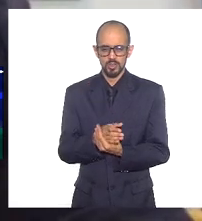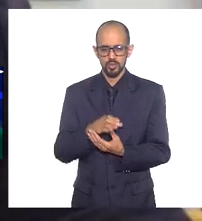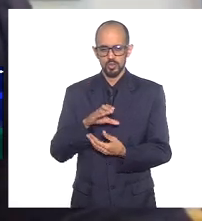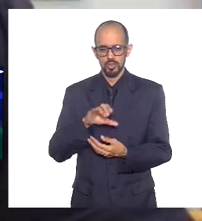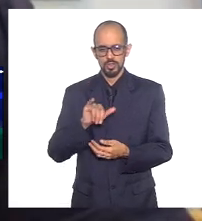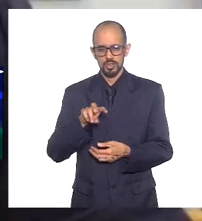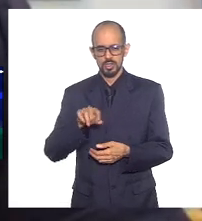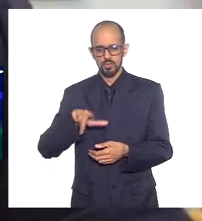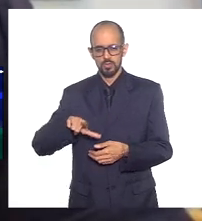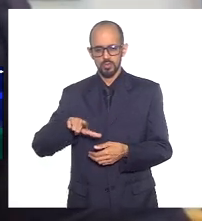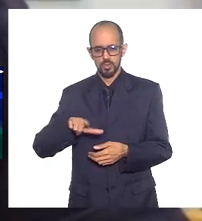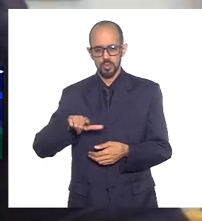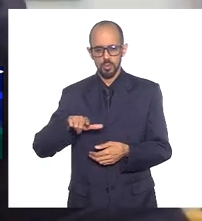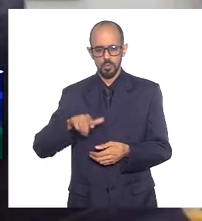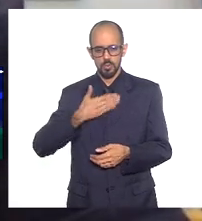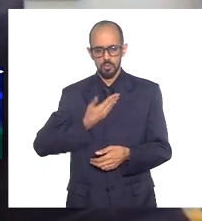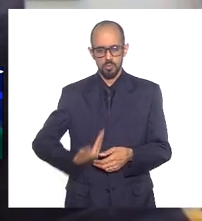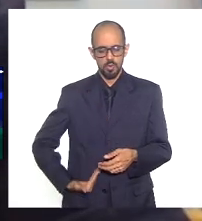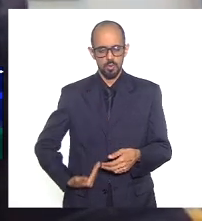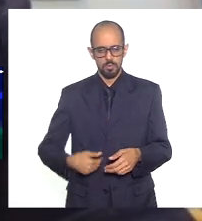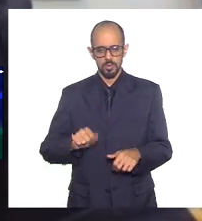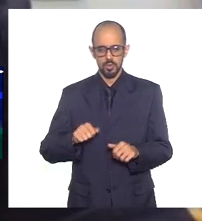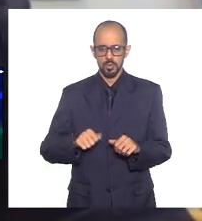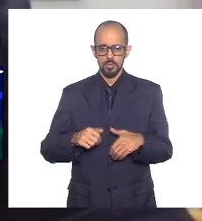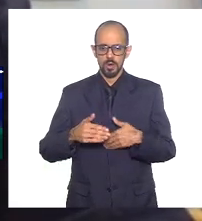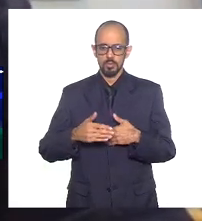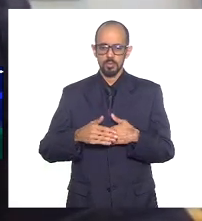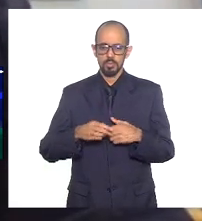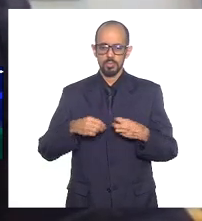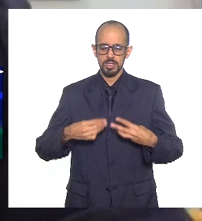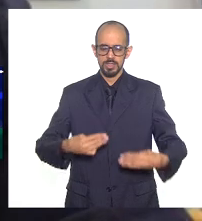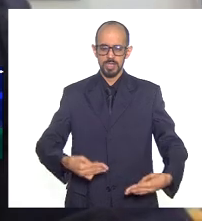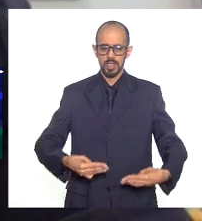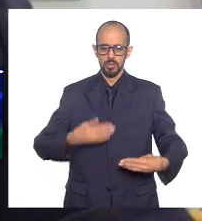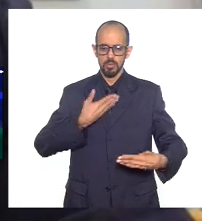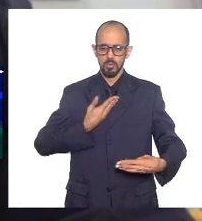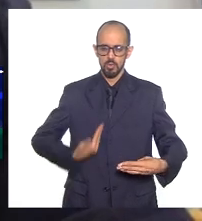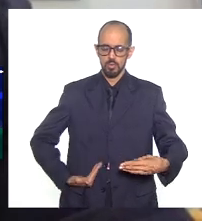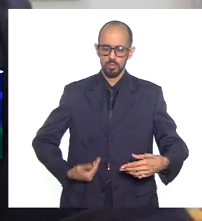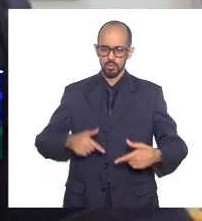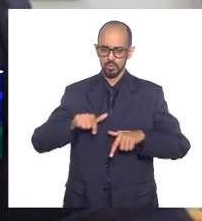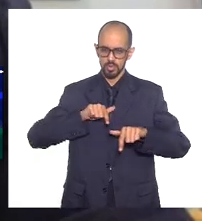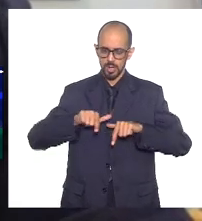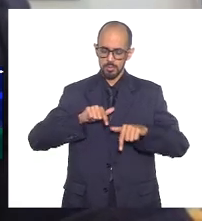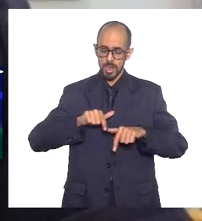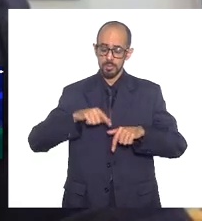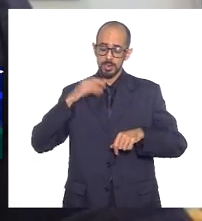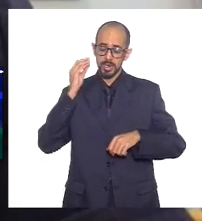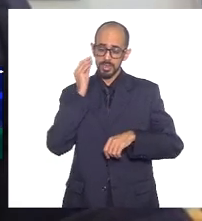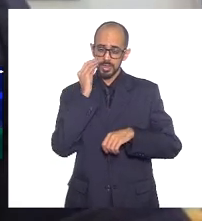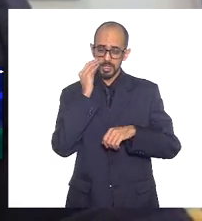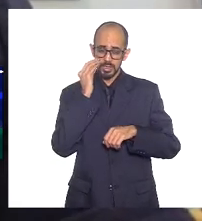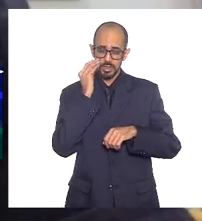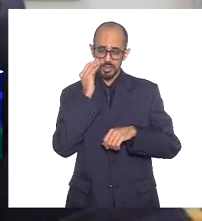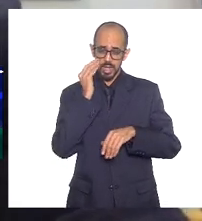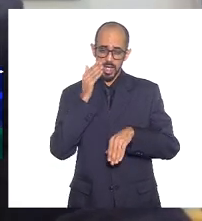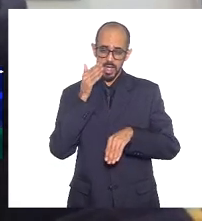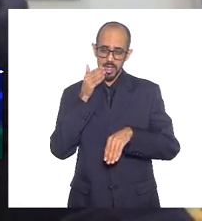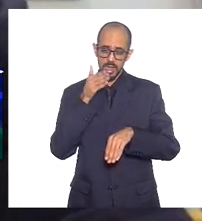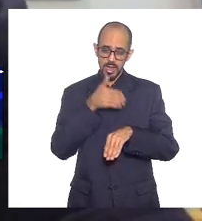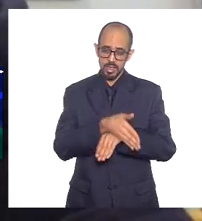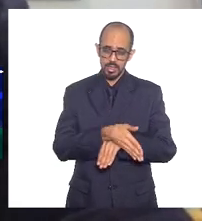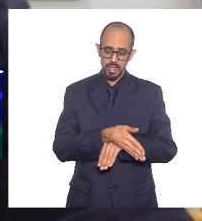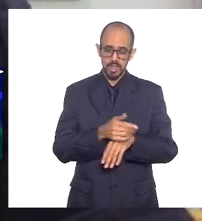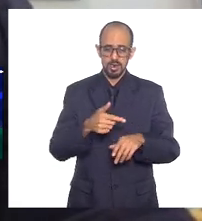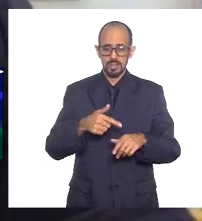públicas propostas pelo ministério público do trabalho justamente para tentar interferir de alguma forma na